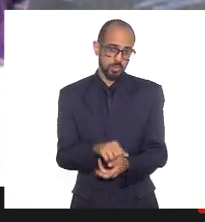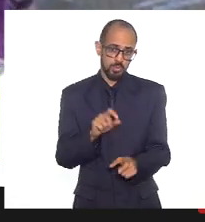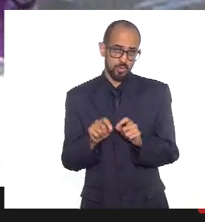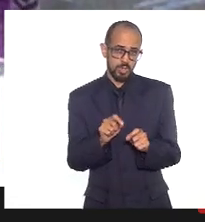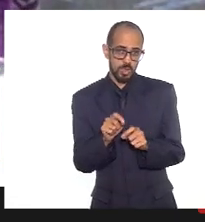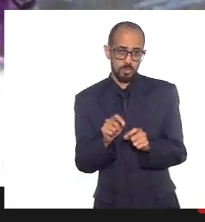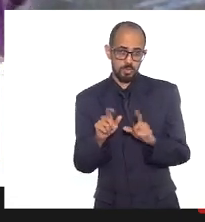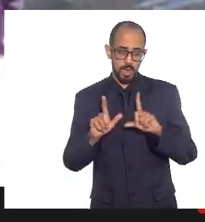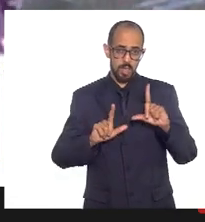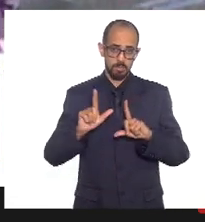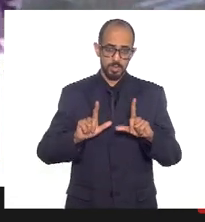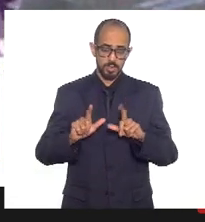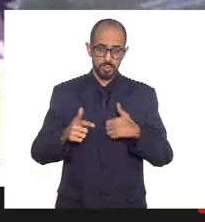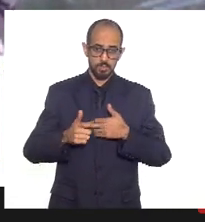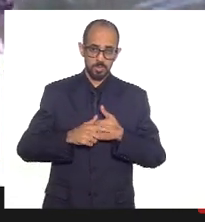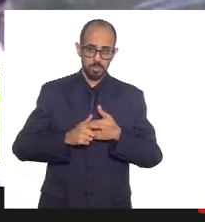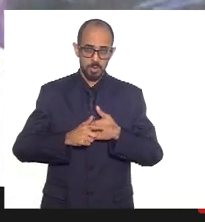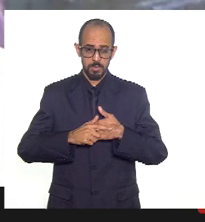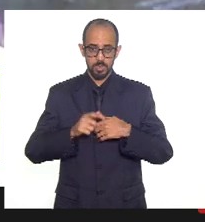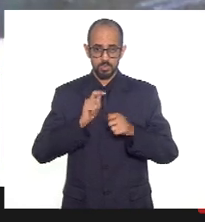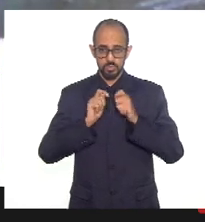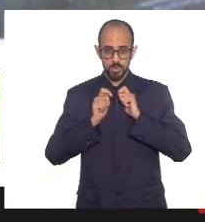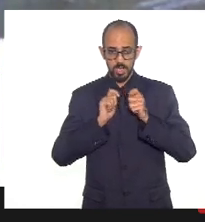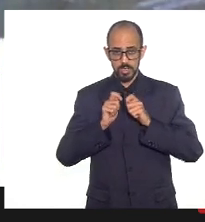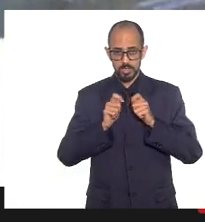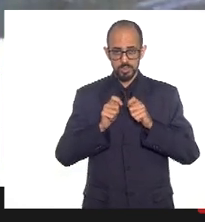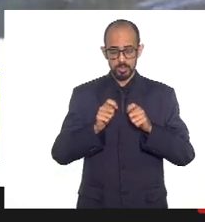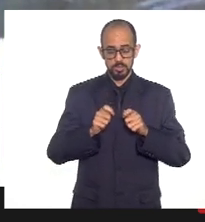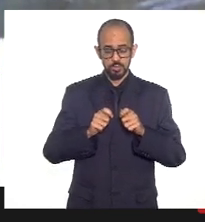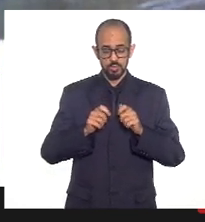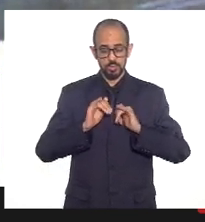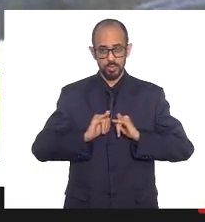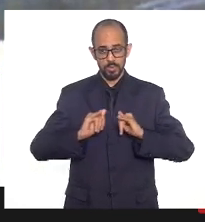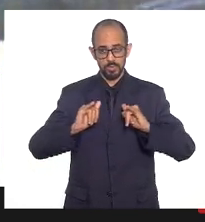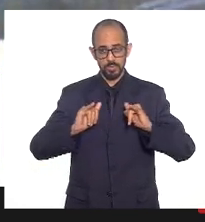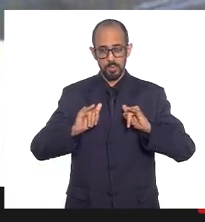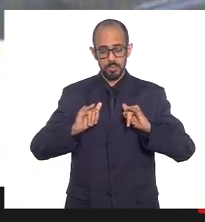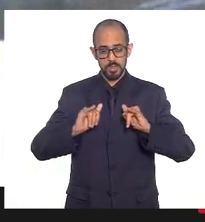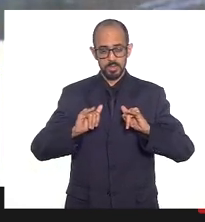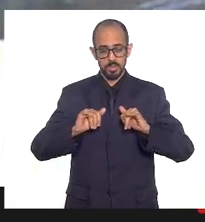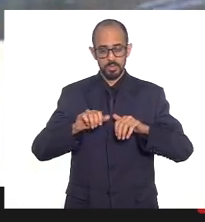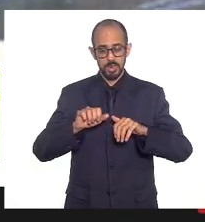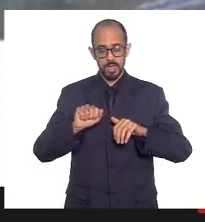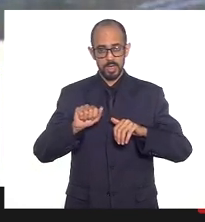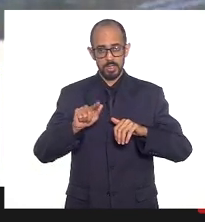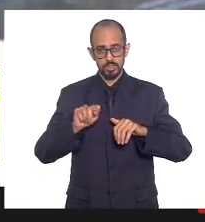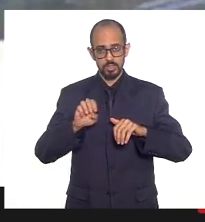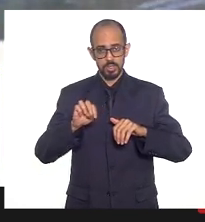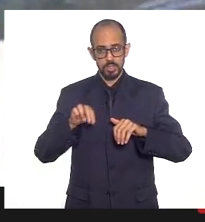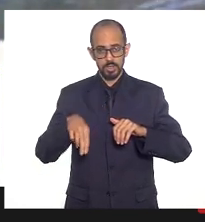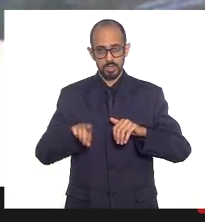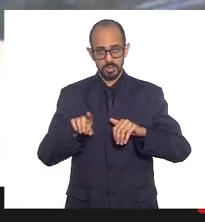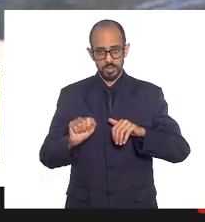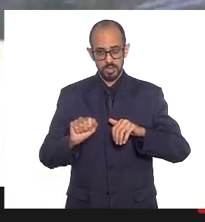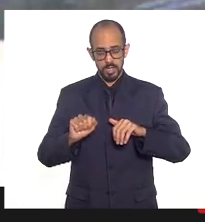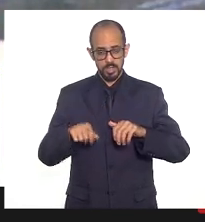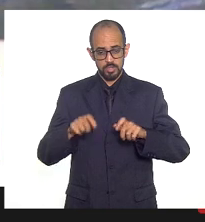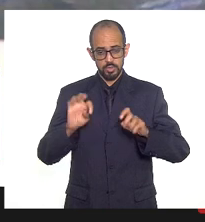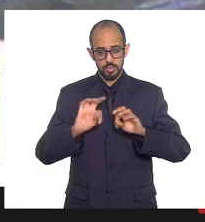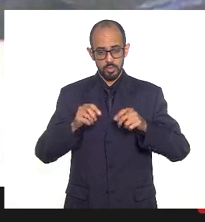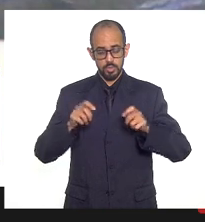pela mídia e pelo papel do jornalismo, né, no processo de informar a agenda, né, do Poder Executivo, dos poderes em gerais,